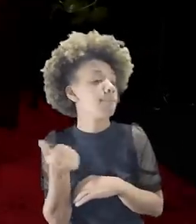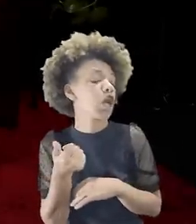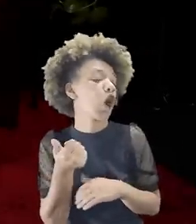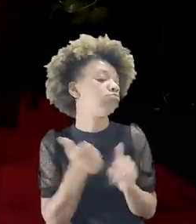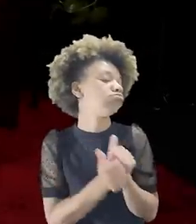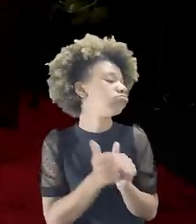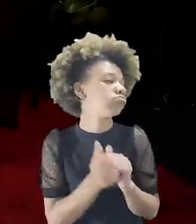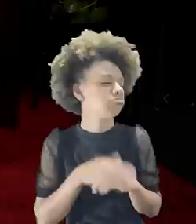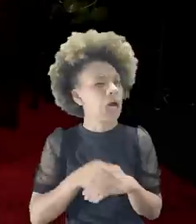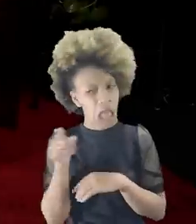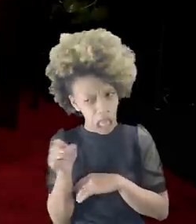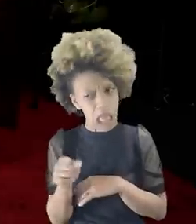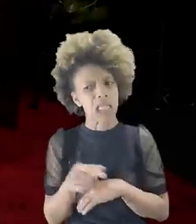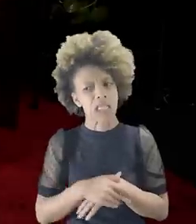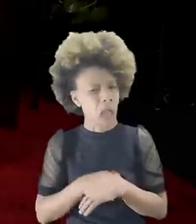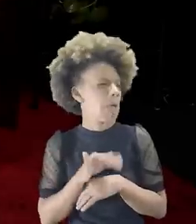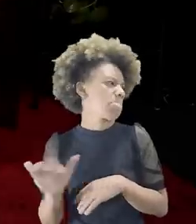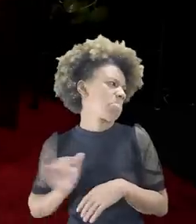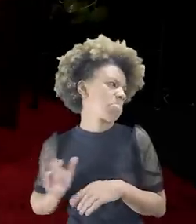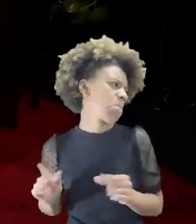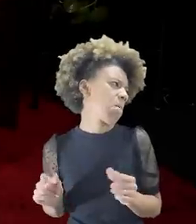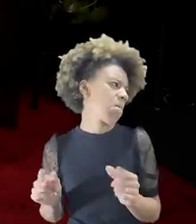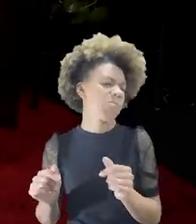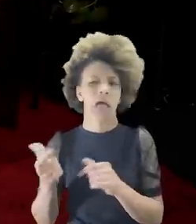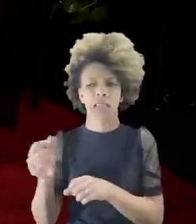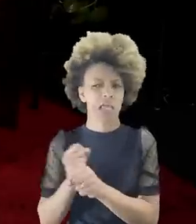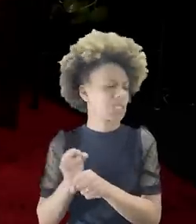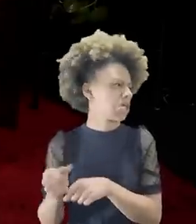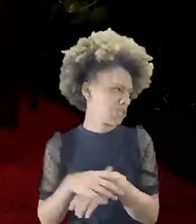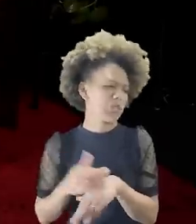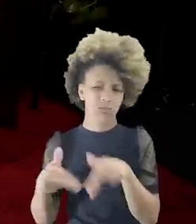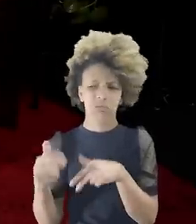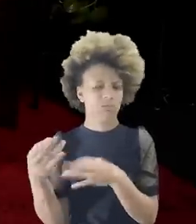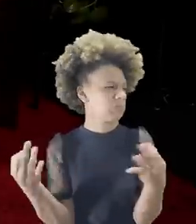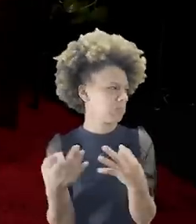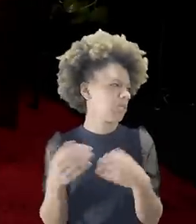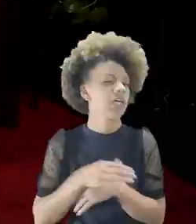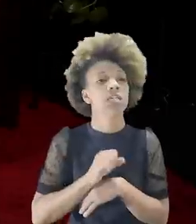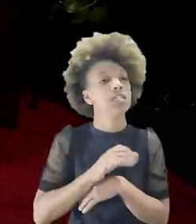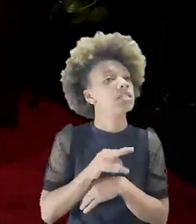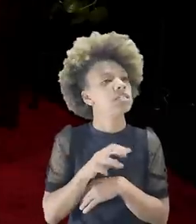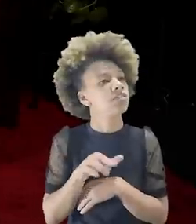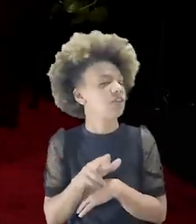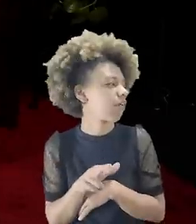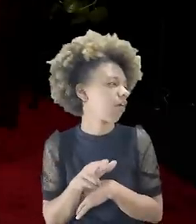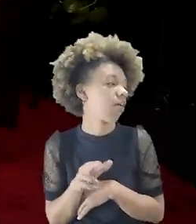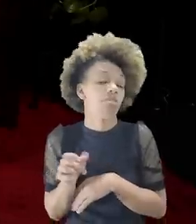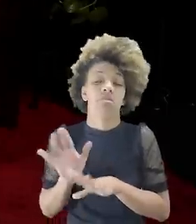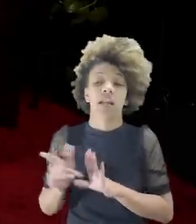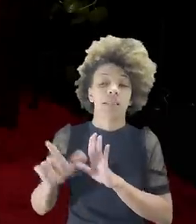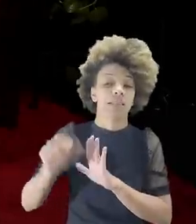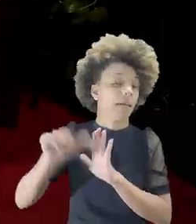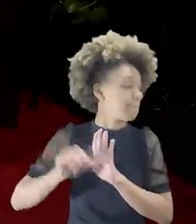o melhor jogador cara os cara aí cara esse cara vai ficar bilionário daqui a 10 anos claramente O cara joga muito um Stephen curry da vida tá